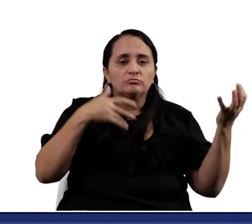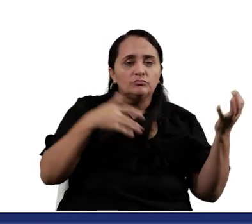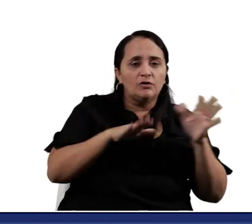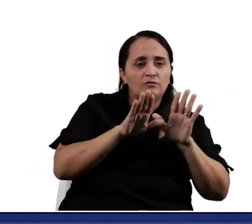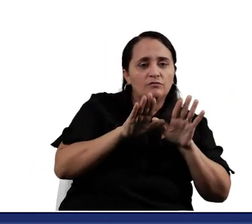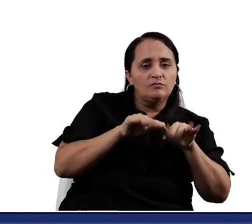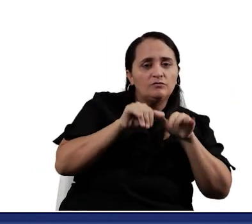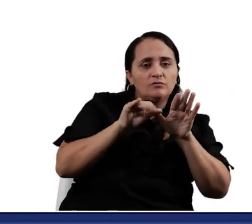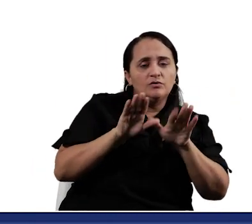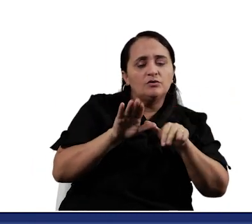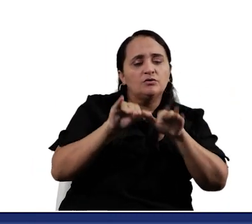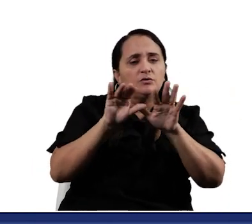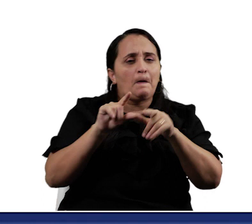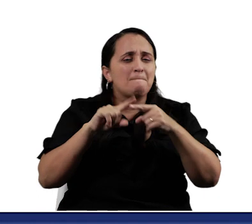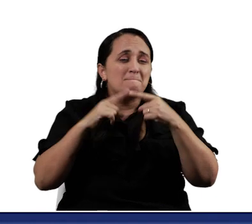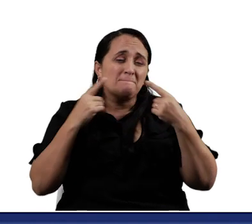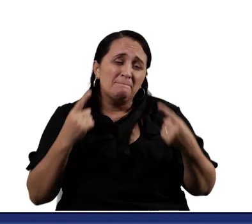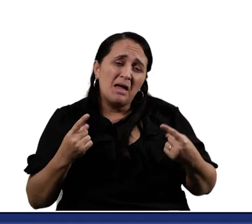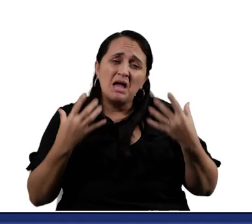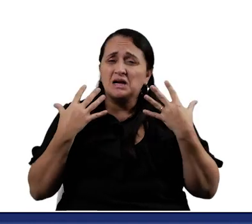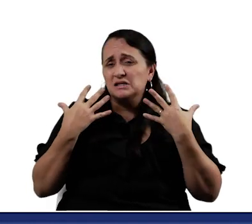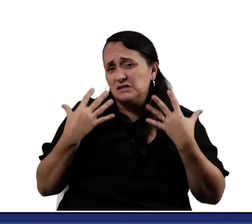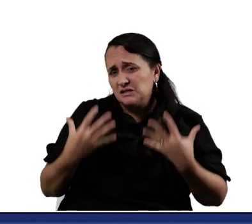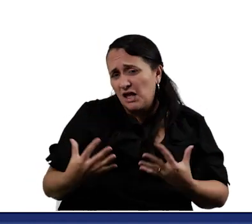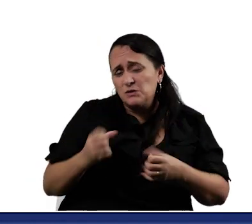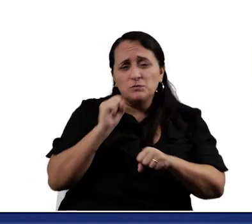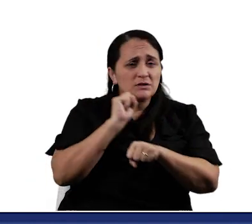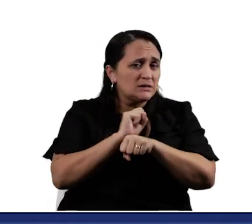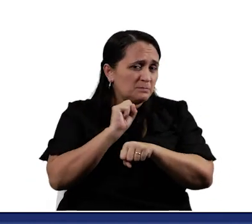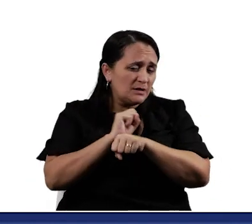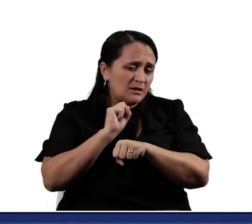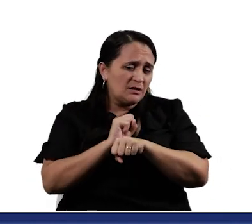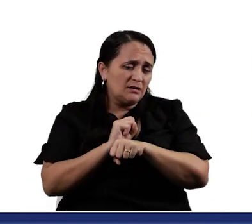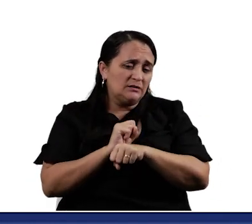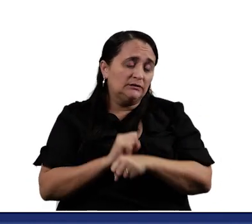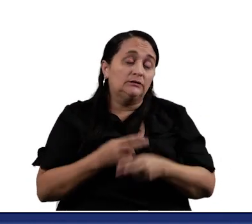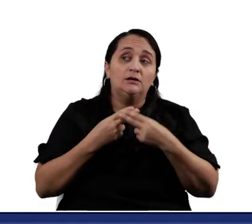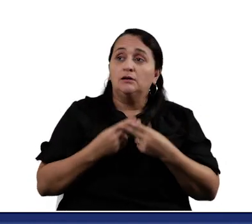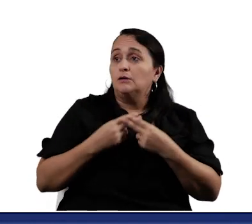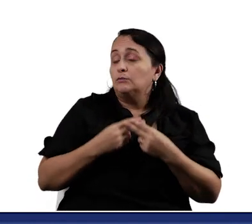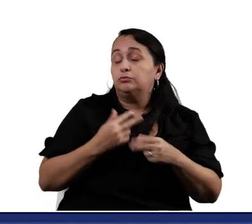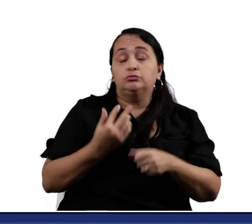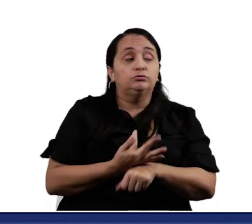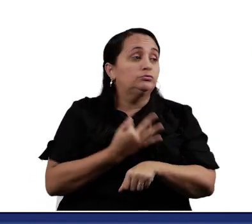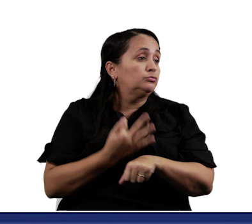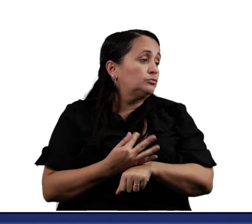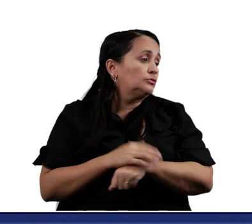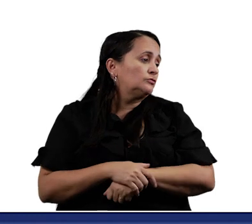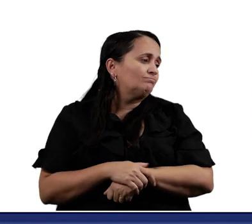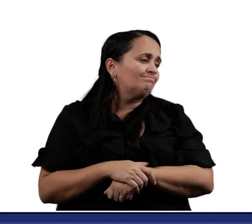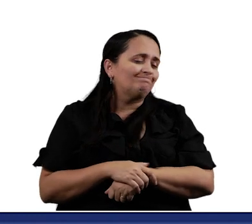Mas, cansado de esperar e impaciente para chegar logo em casa, o